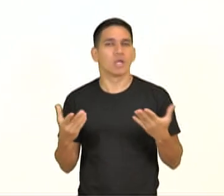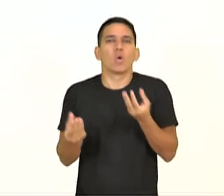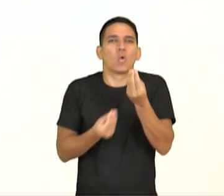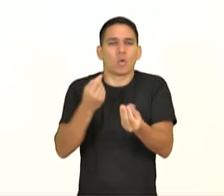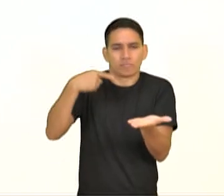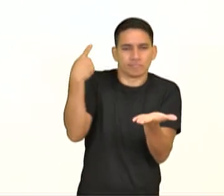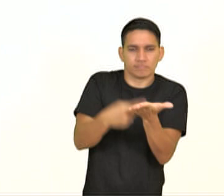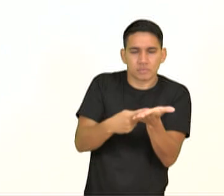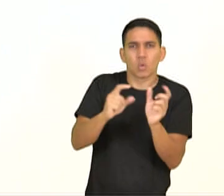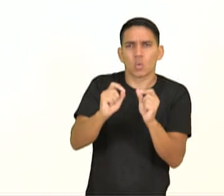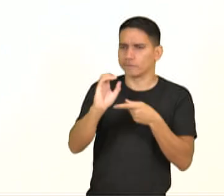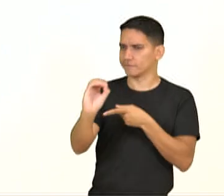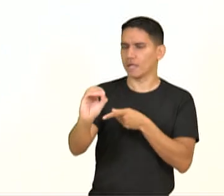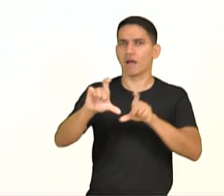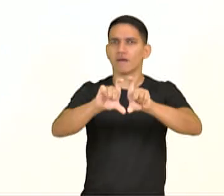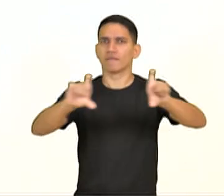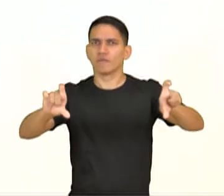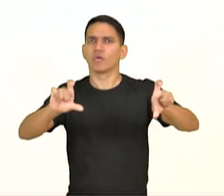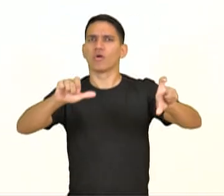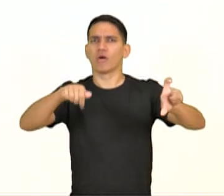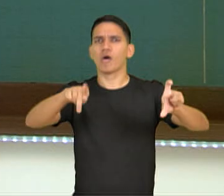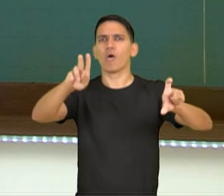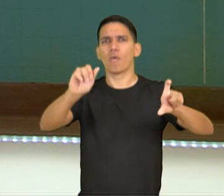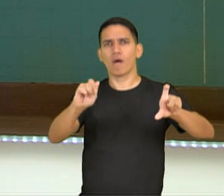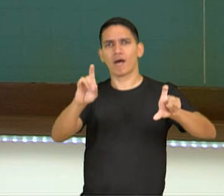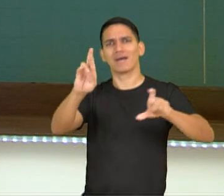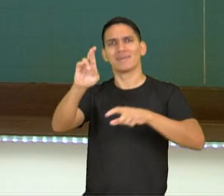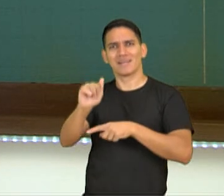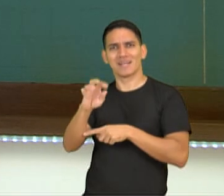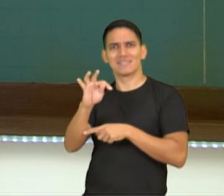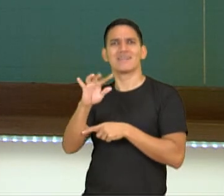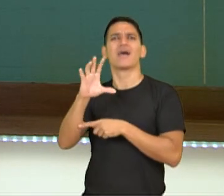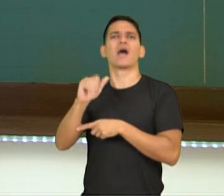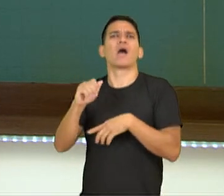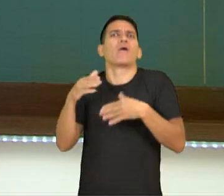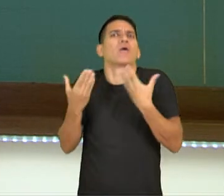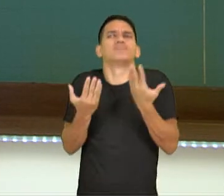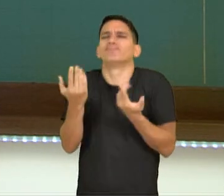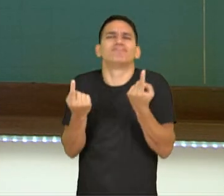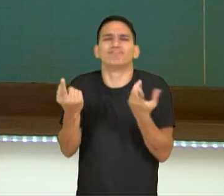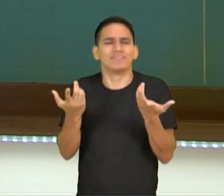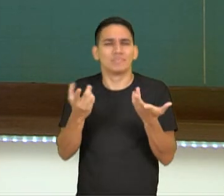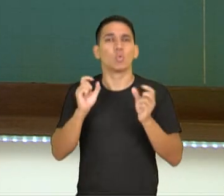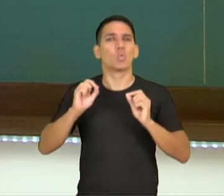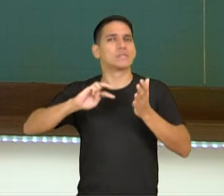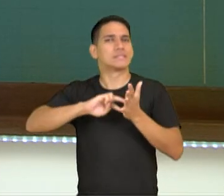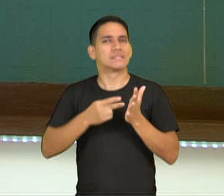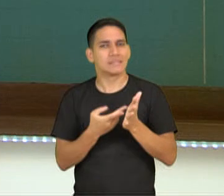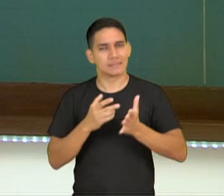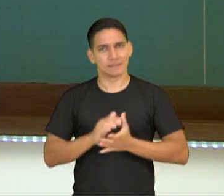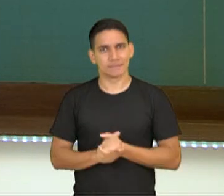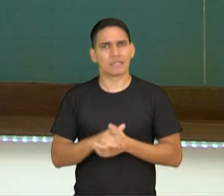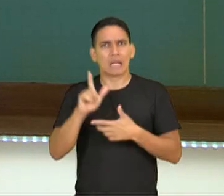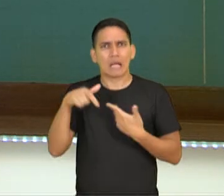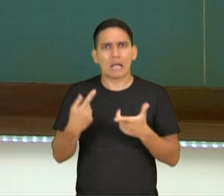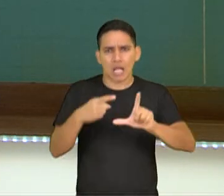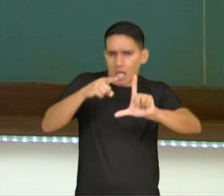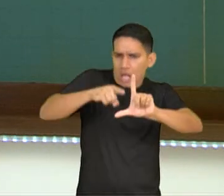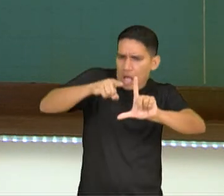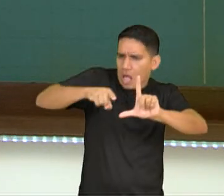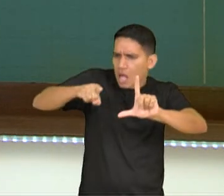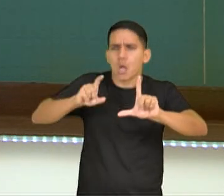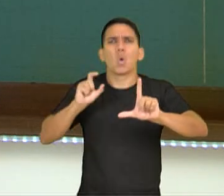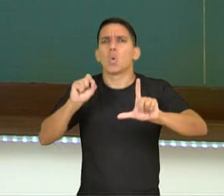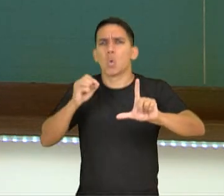podemos determinar o zero de uma função quadrática? Como será? O que isso significa? No gráfico, o que